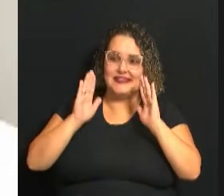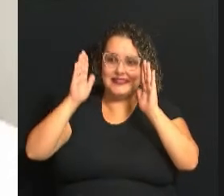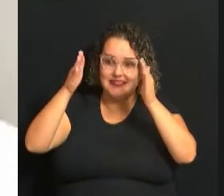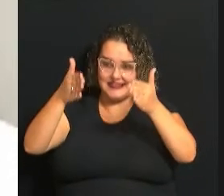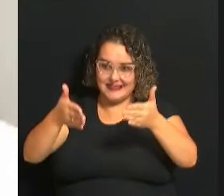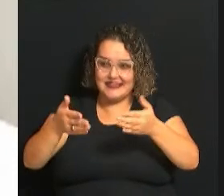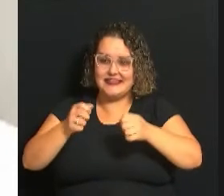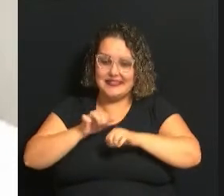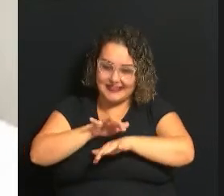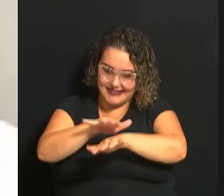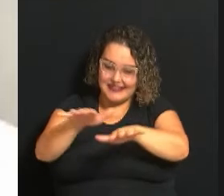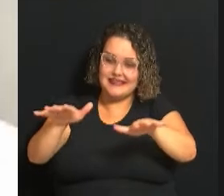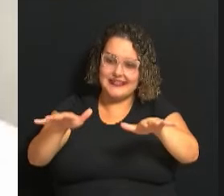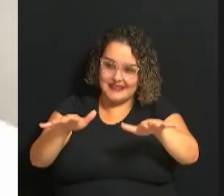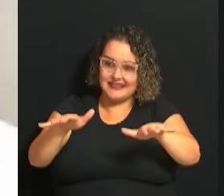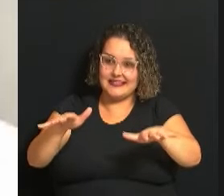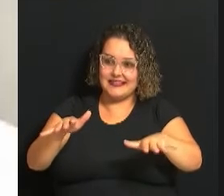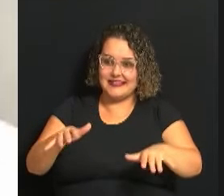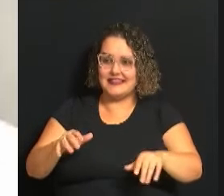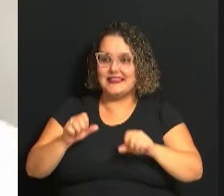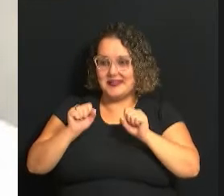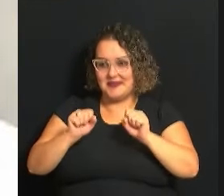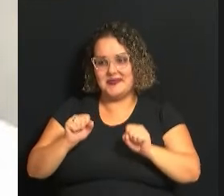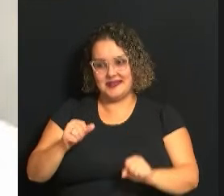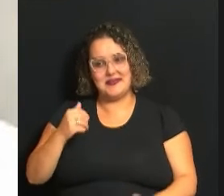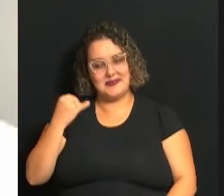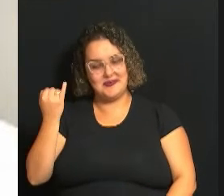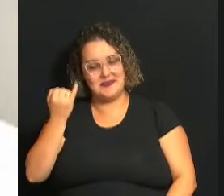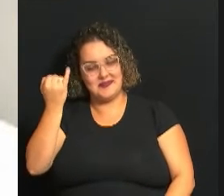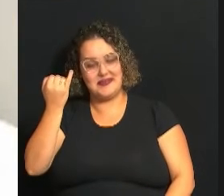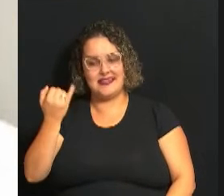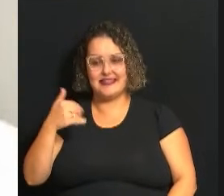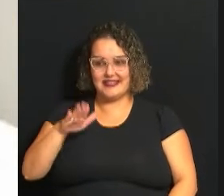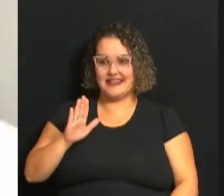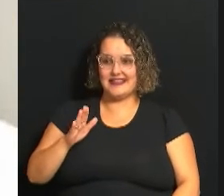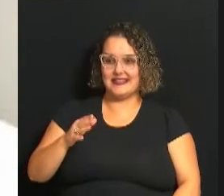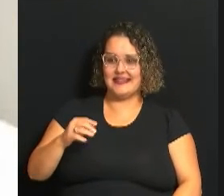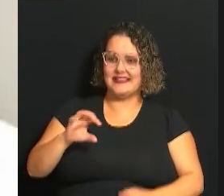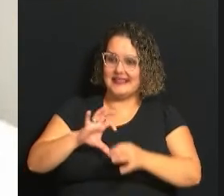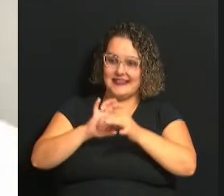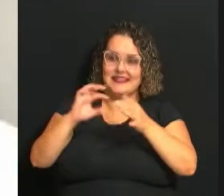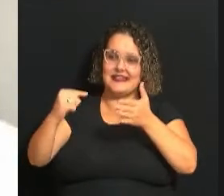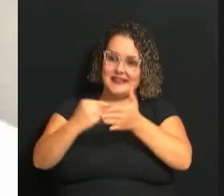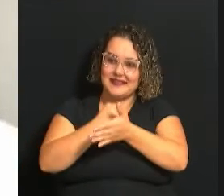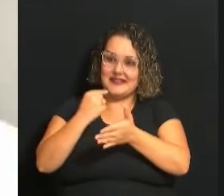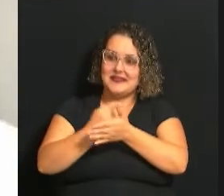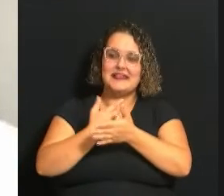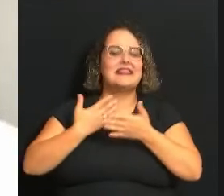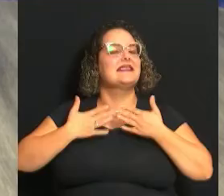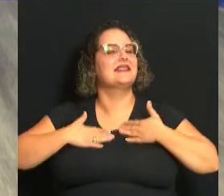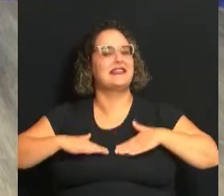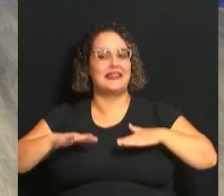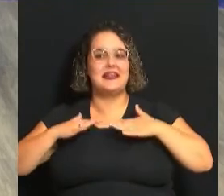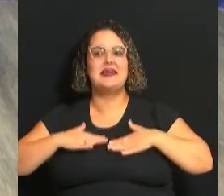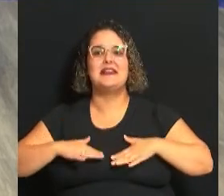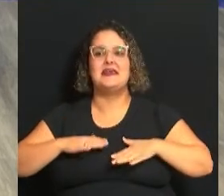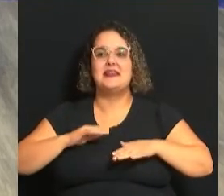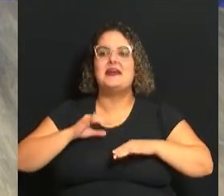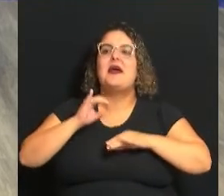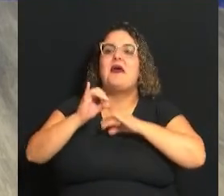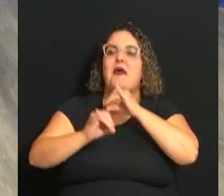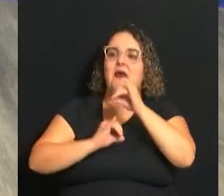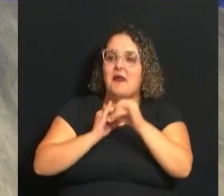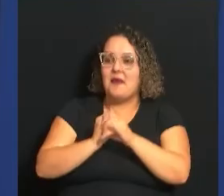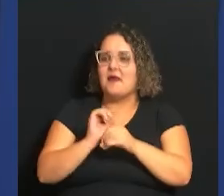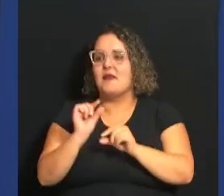precursora de tudo isso pode ser mais interessante. Então, fique à vontade para perguntar o que vocês quiserem. Fica tranquila, a gente está vendo aí que a sua internet está com um pouquinho